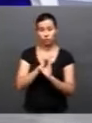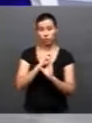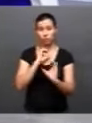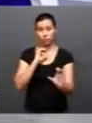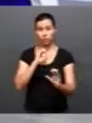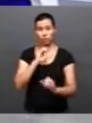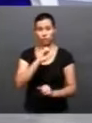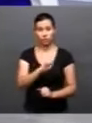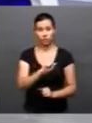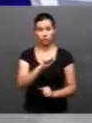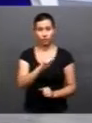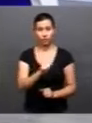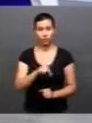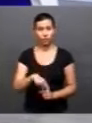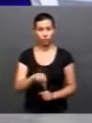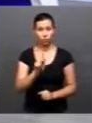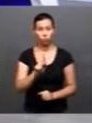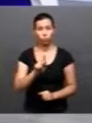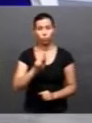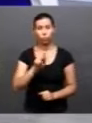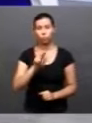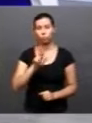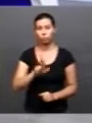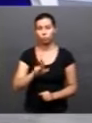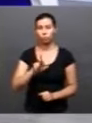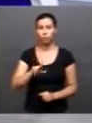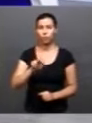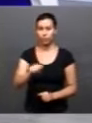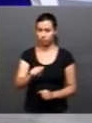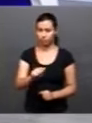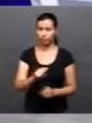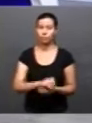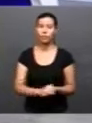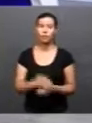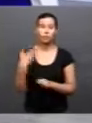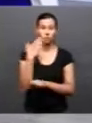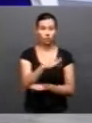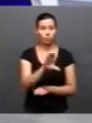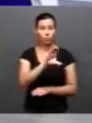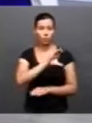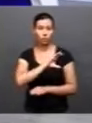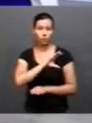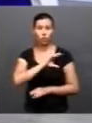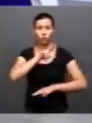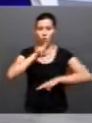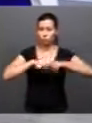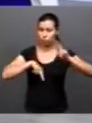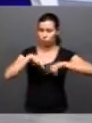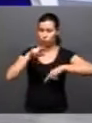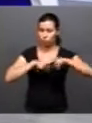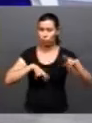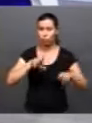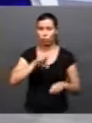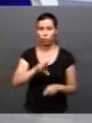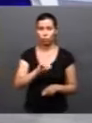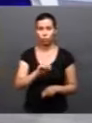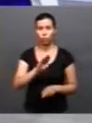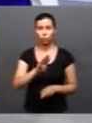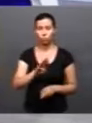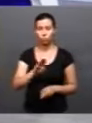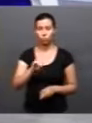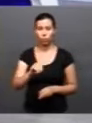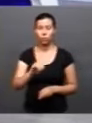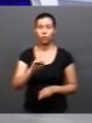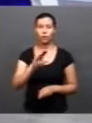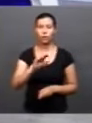Sakura, né? Que é um robô que vai participar agora em junho lá no Canadá, do RoboCup. Que é uma RoboCup